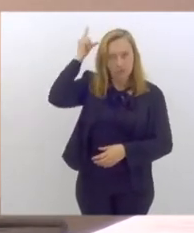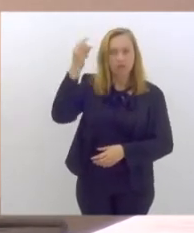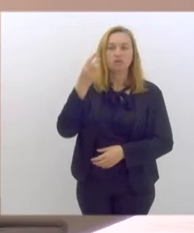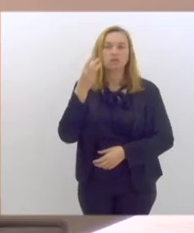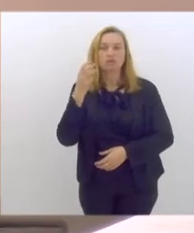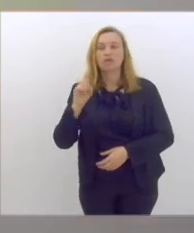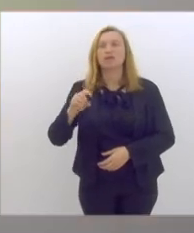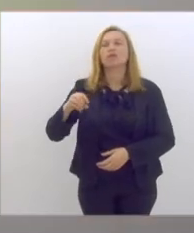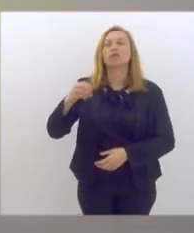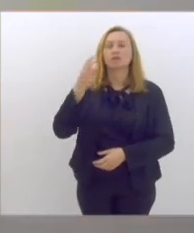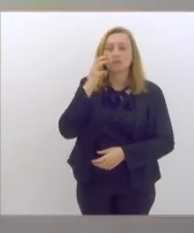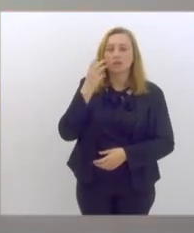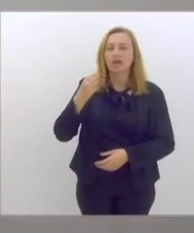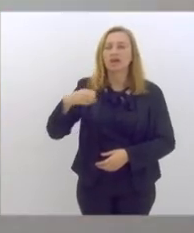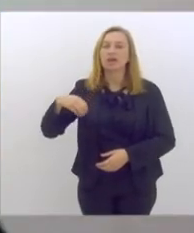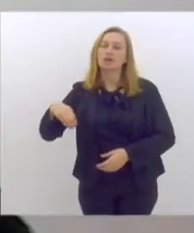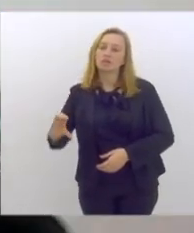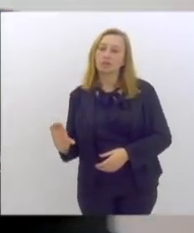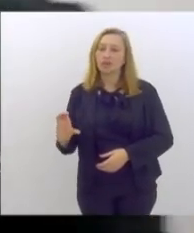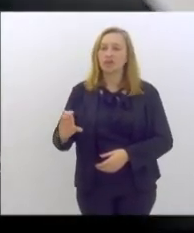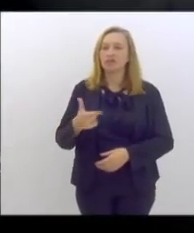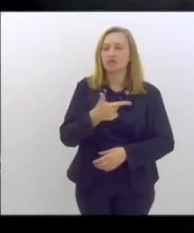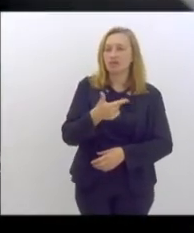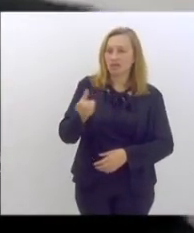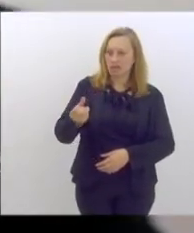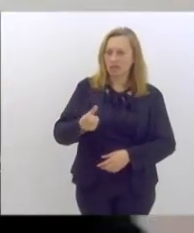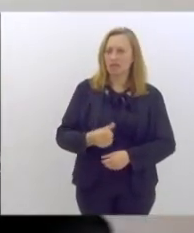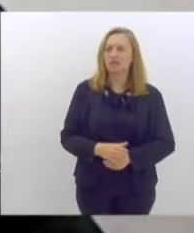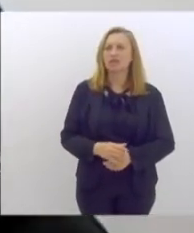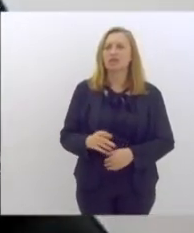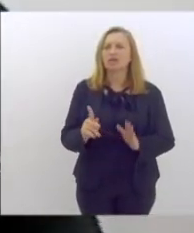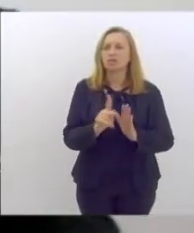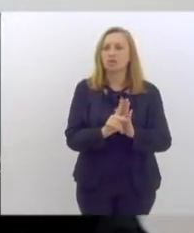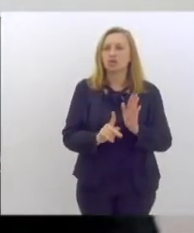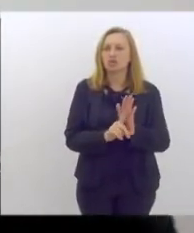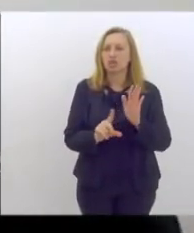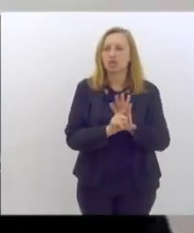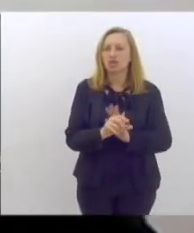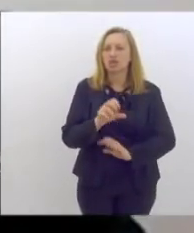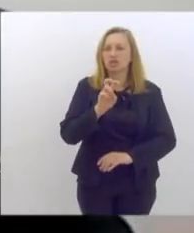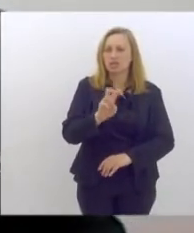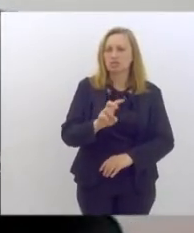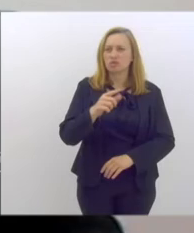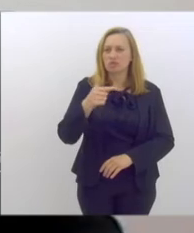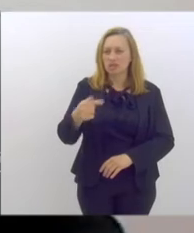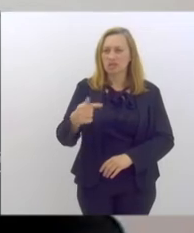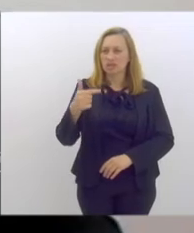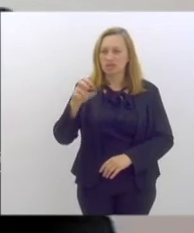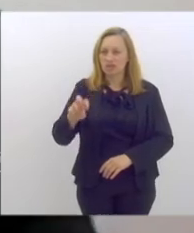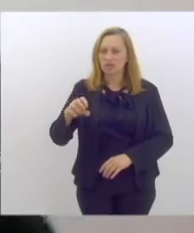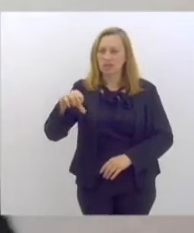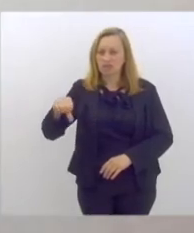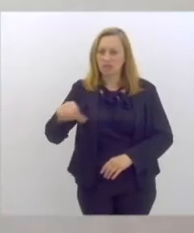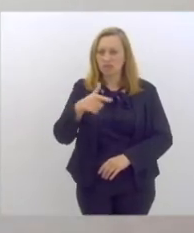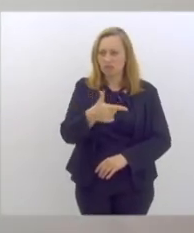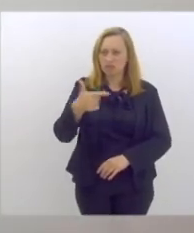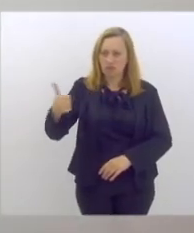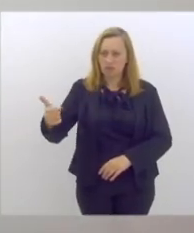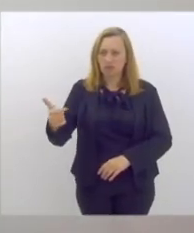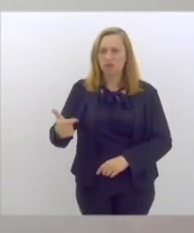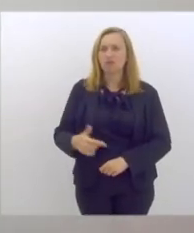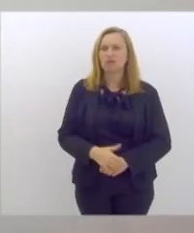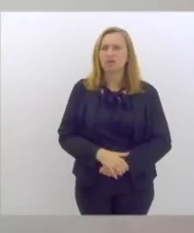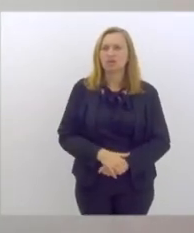Carlos minc Deputado waldeck Carneiro tem que ser só falta projeto de lei 5.759 2022